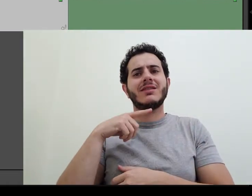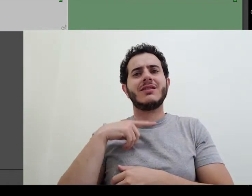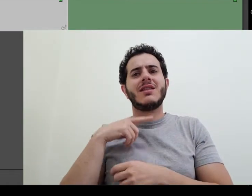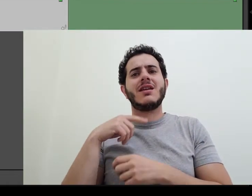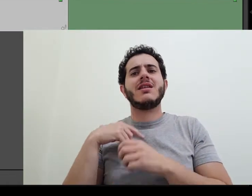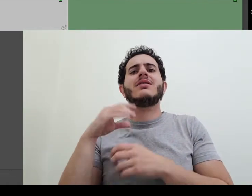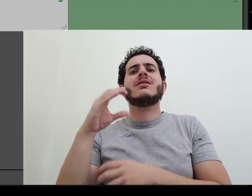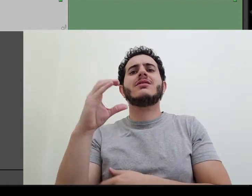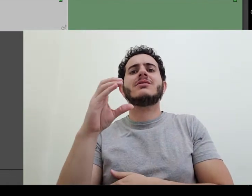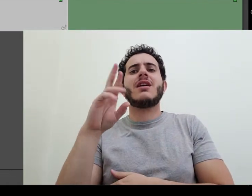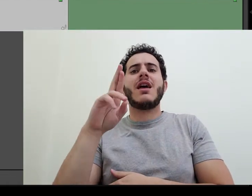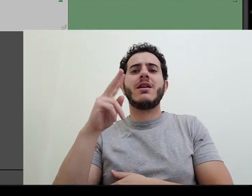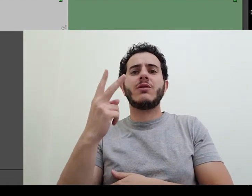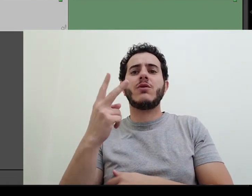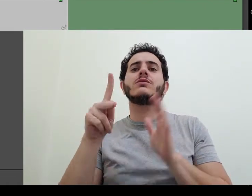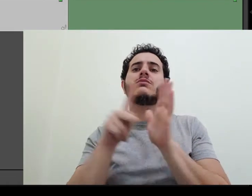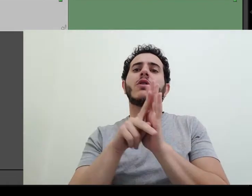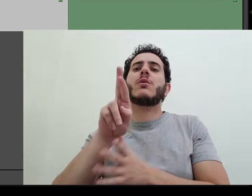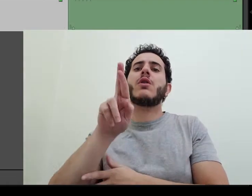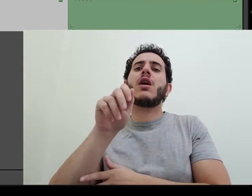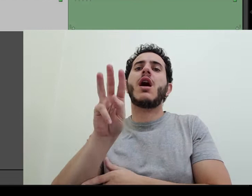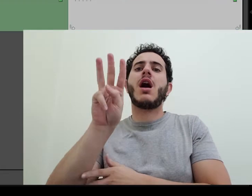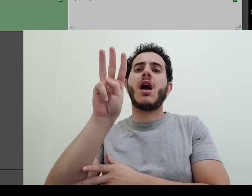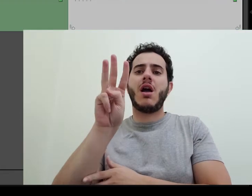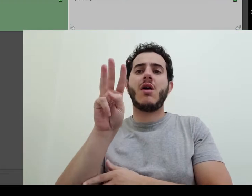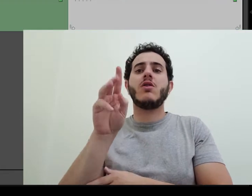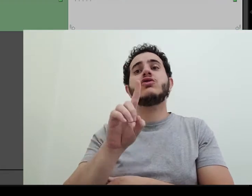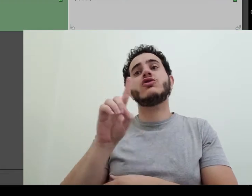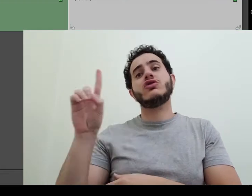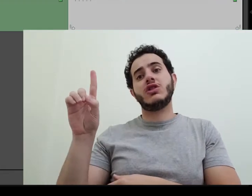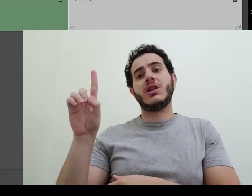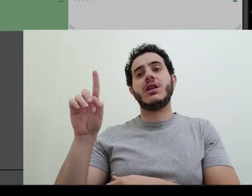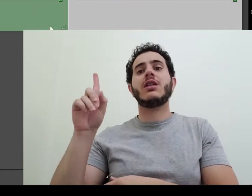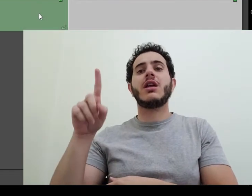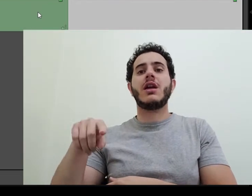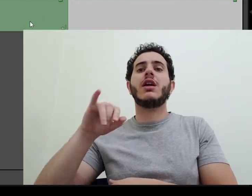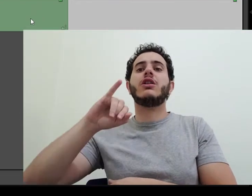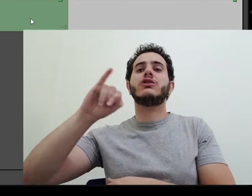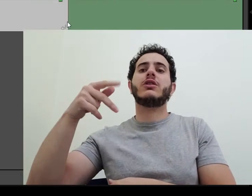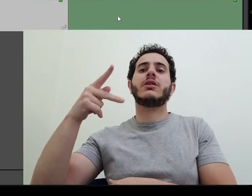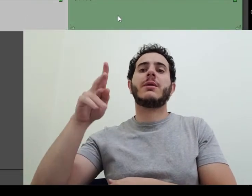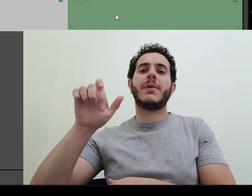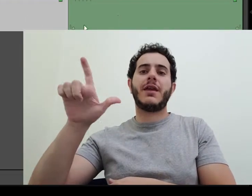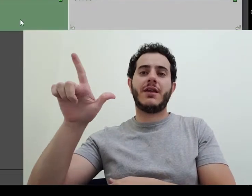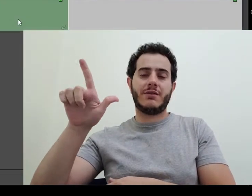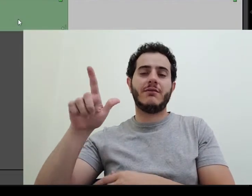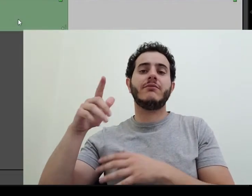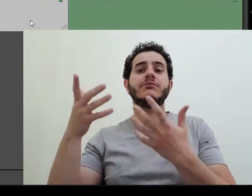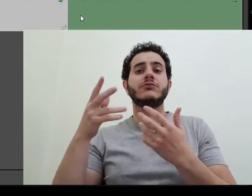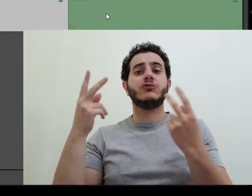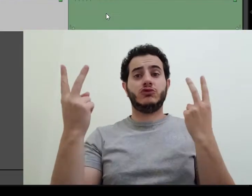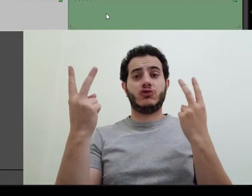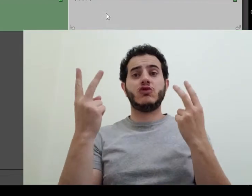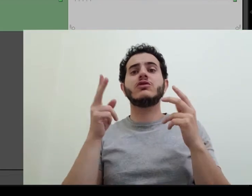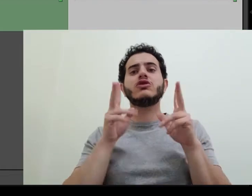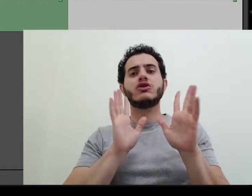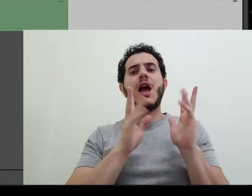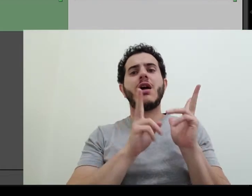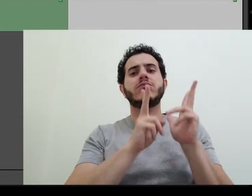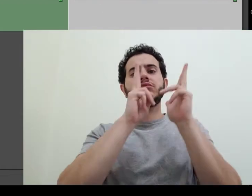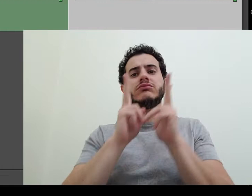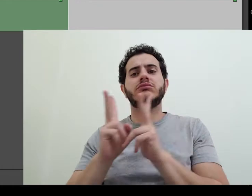é um arquivo CR2, ele é um arquivo RAW. E esse arquivo da direita é um JPEG. Esses dois arquivos já estão tratados.